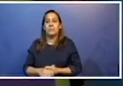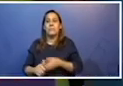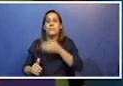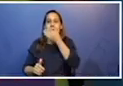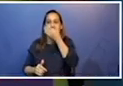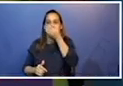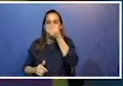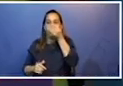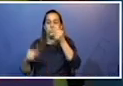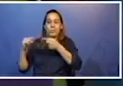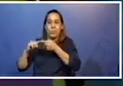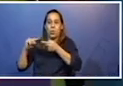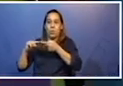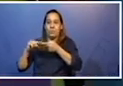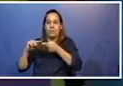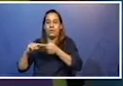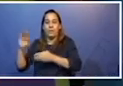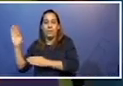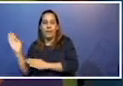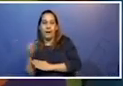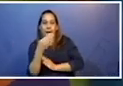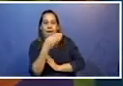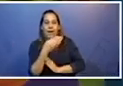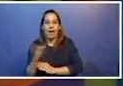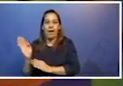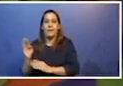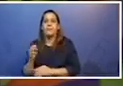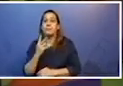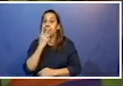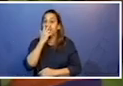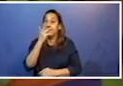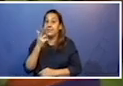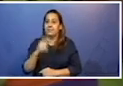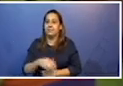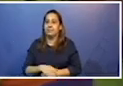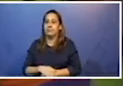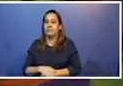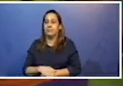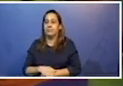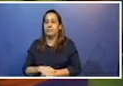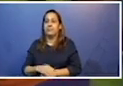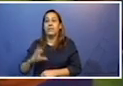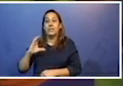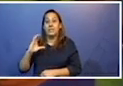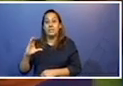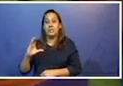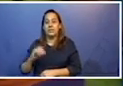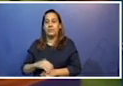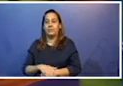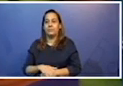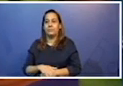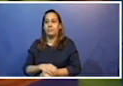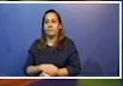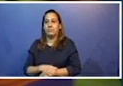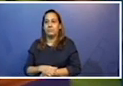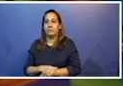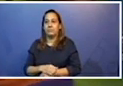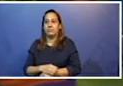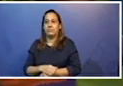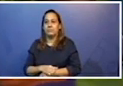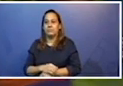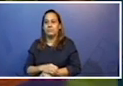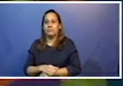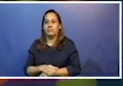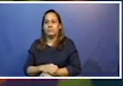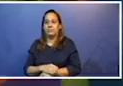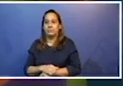é o quipá. Lembra o quê? Uma raquete. E a letra C só pode ser agora a coroa